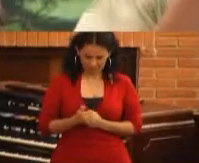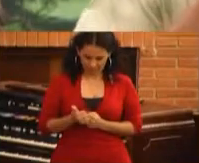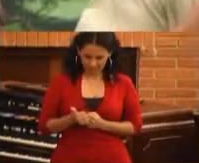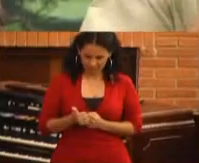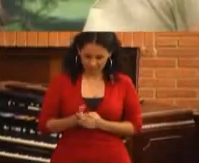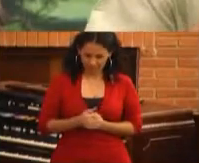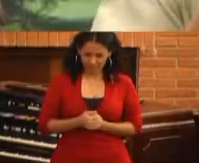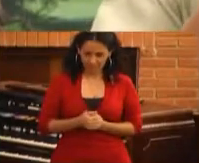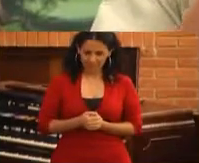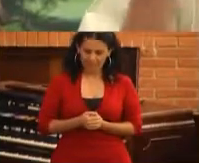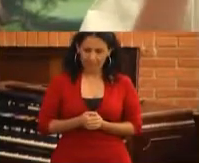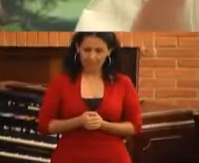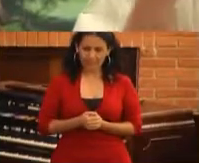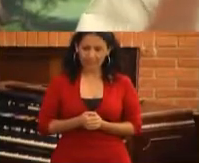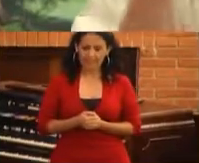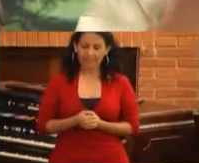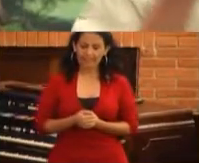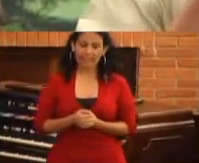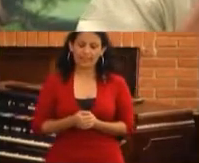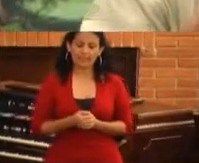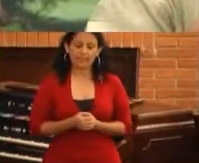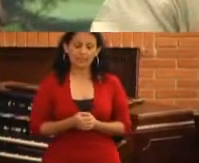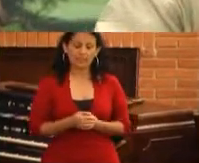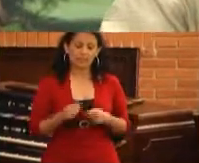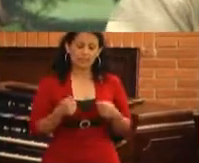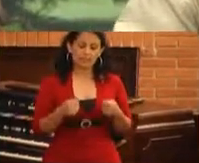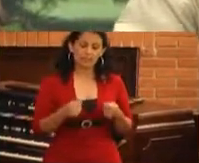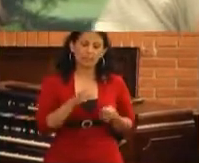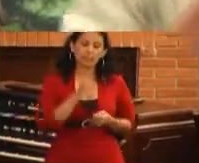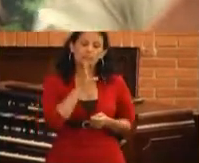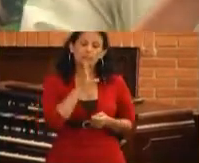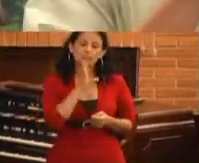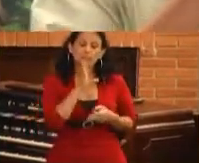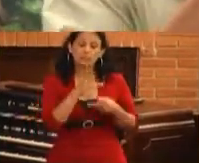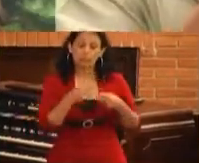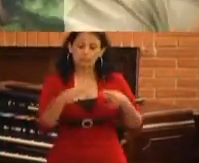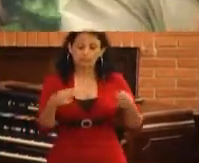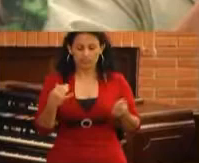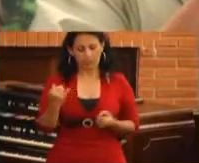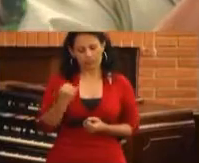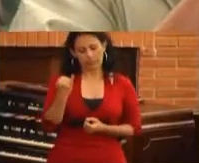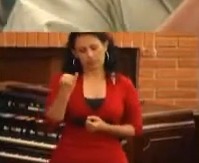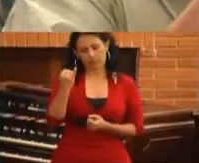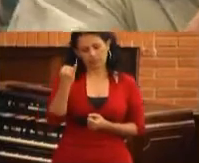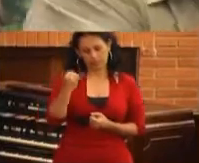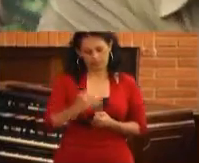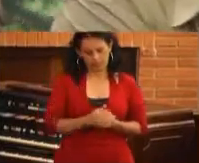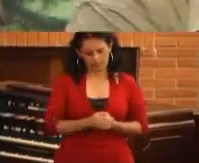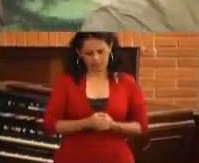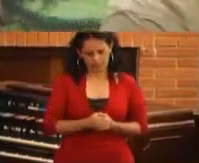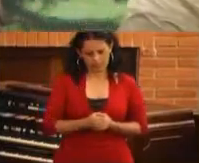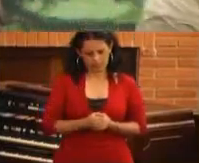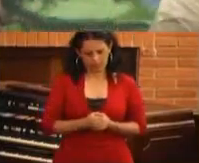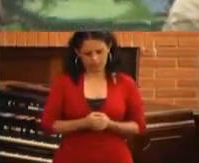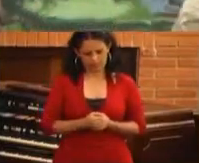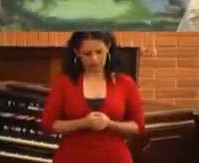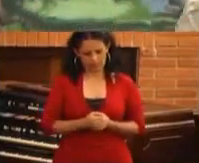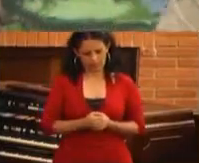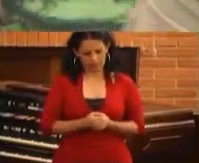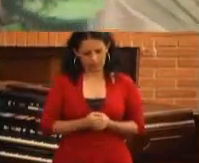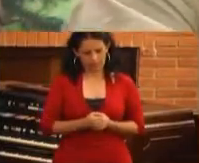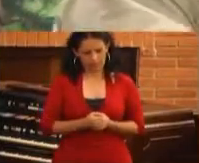Alguns princípios básicos de entendimento. Por que que dentro daqueles cotilédones da